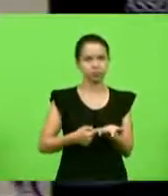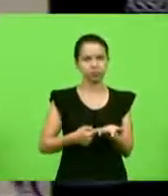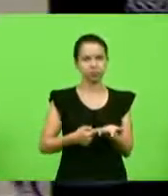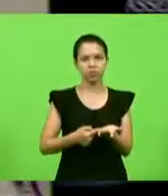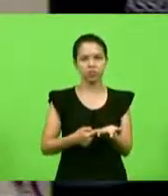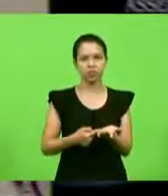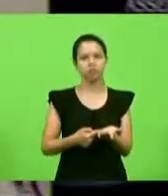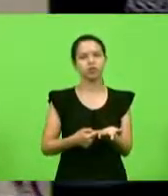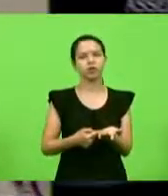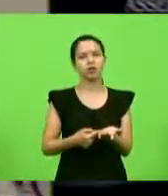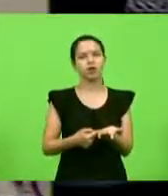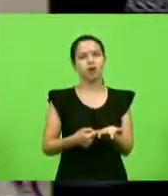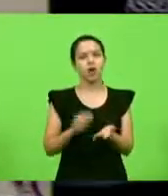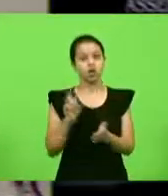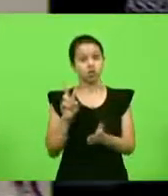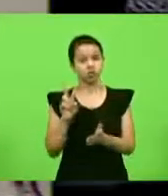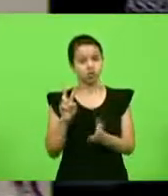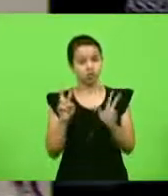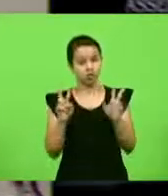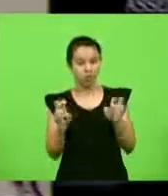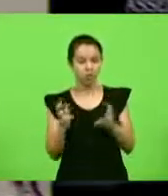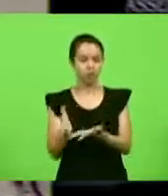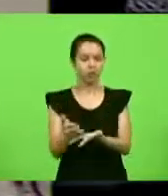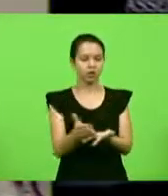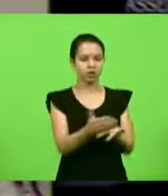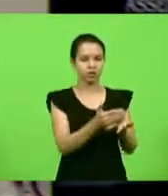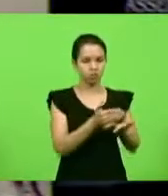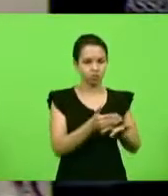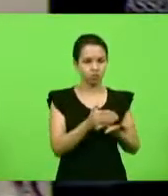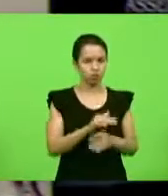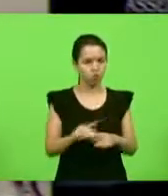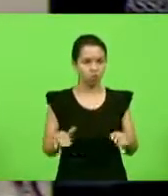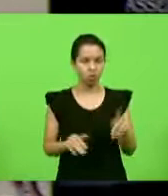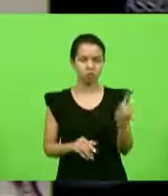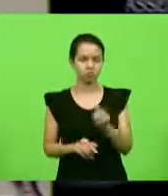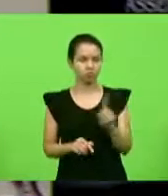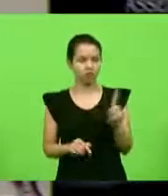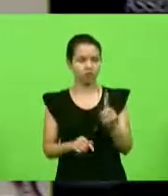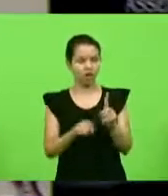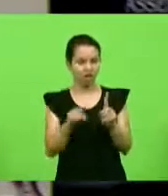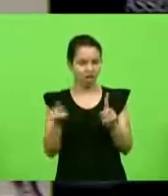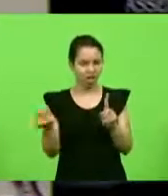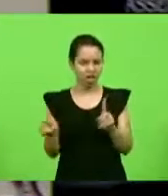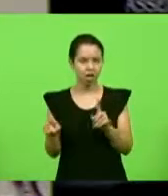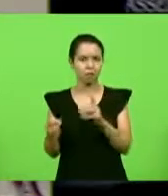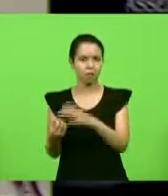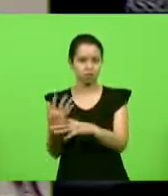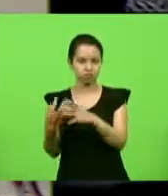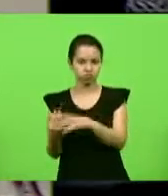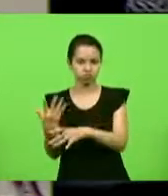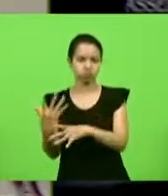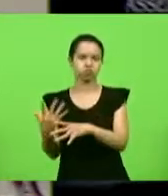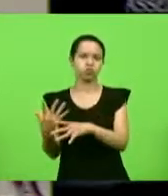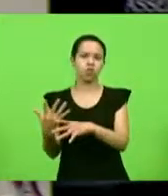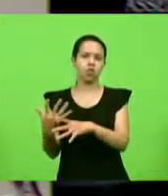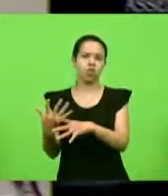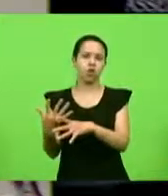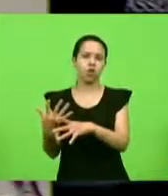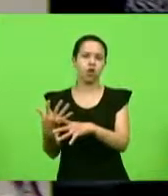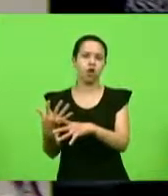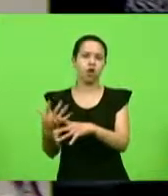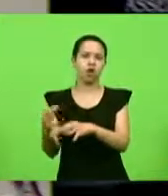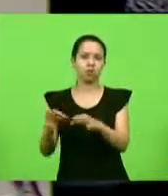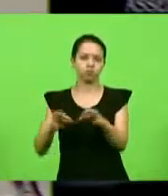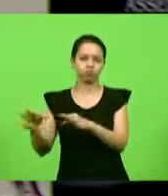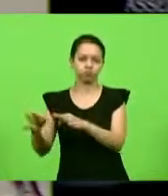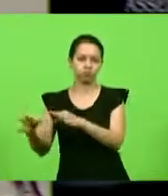de que esses fabricantes têm matéria-prima somente para